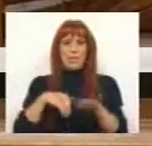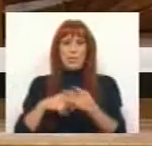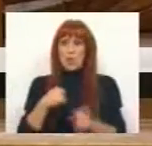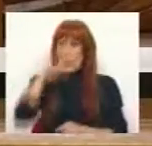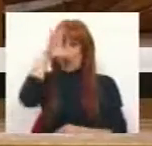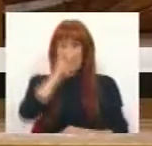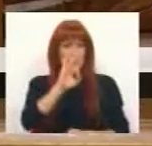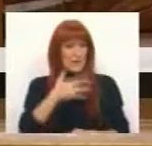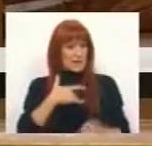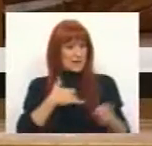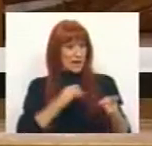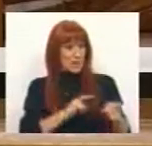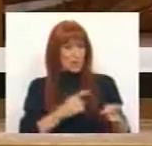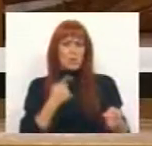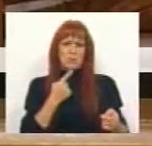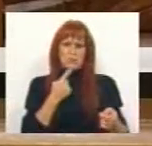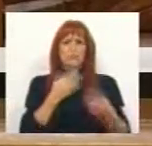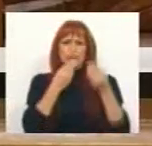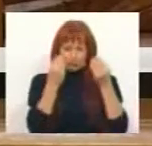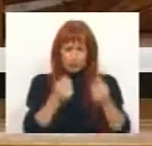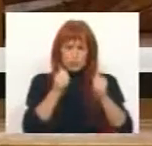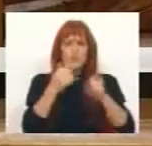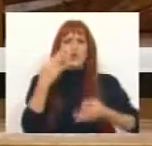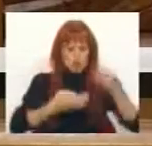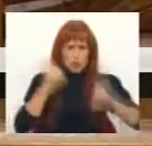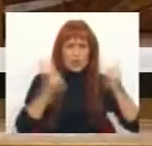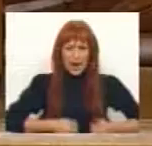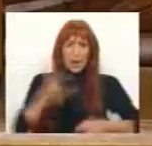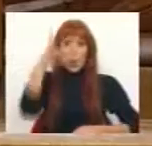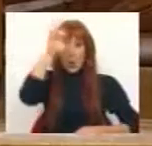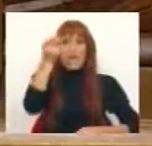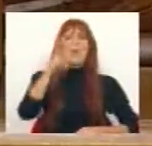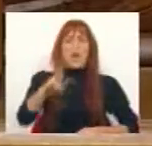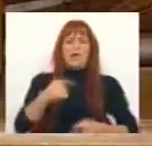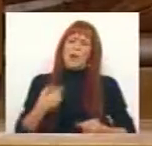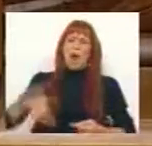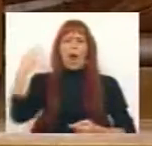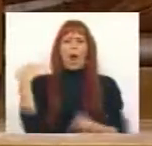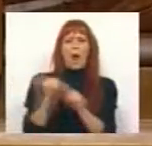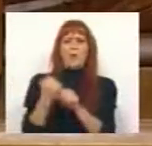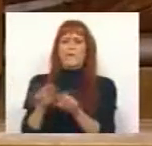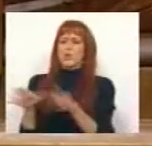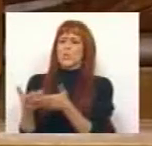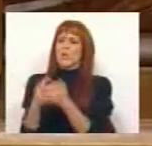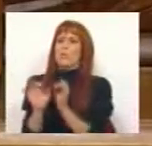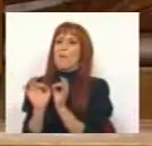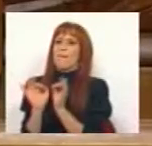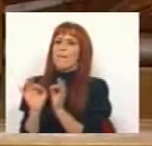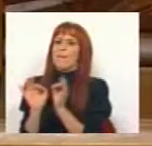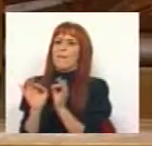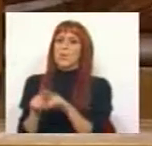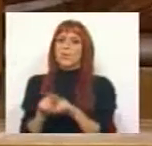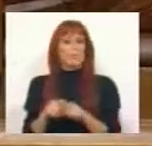ao governo PSD-CDS era mais do que justa. O governo anterior estava ou esteve ao serviço dos grandes grupos